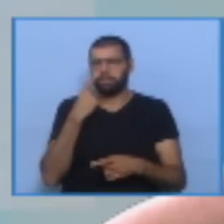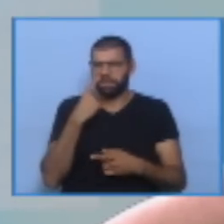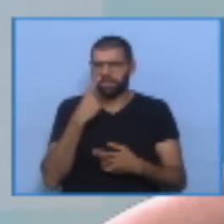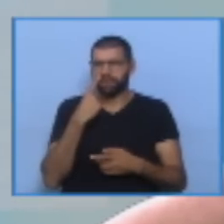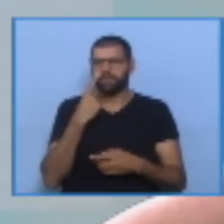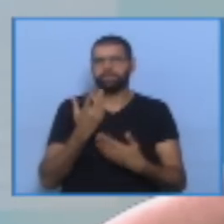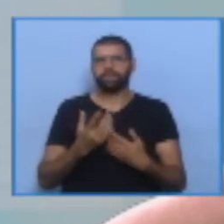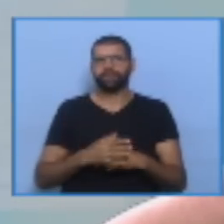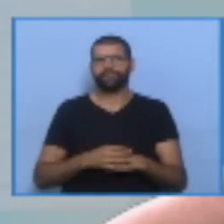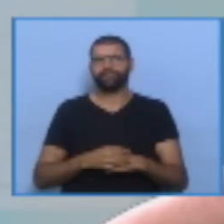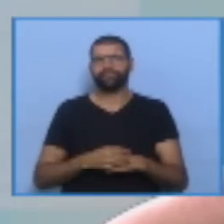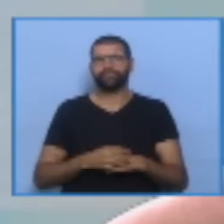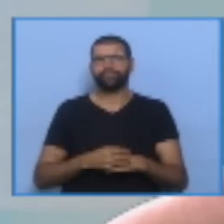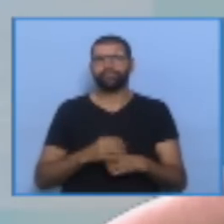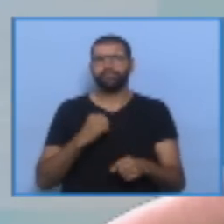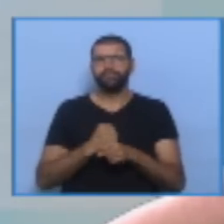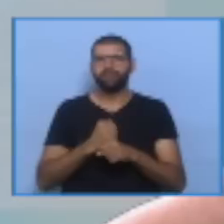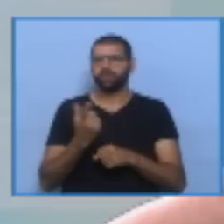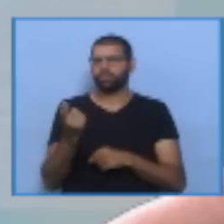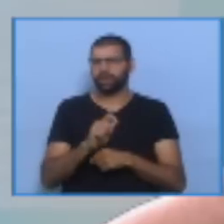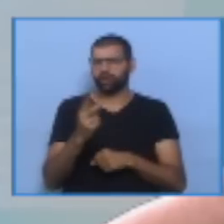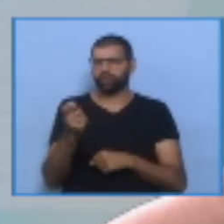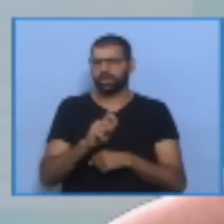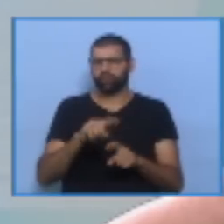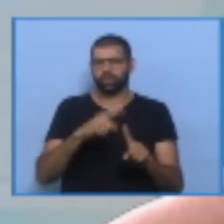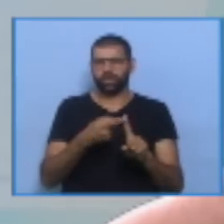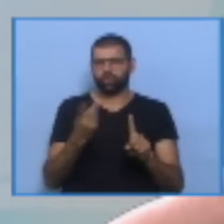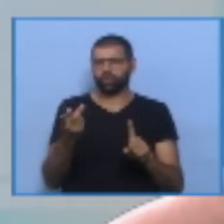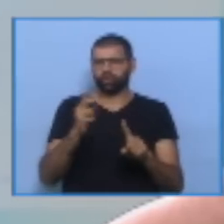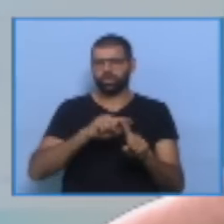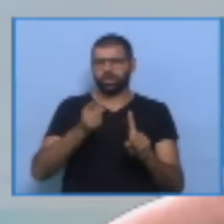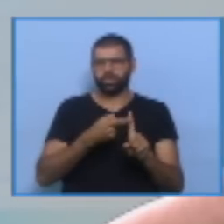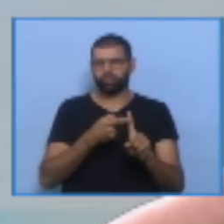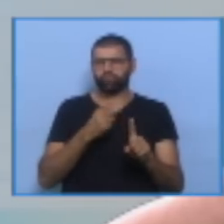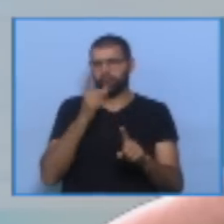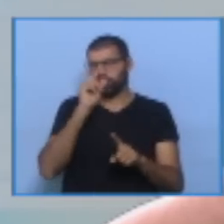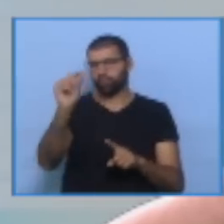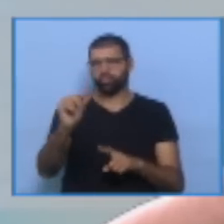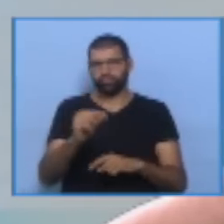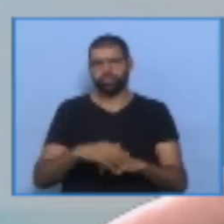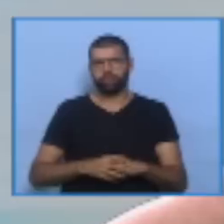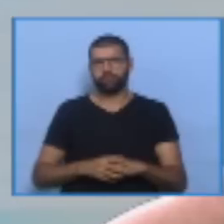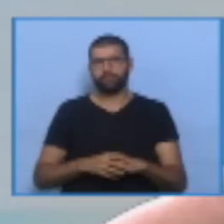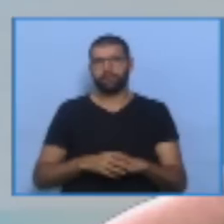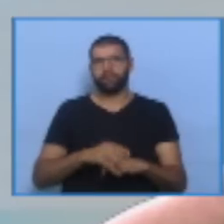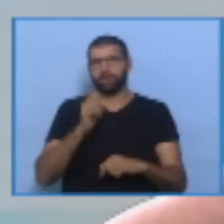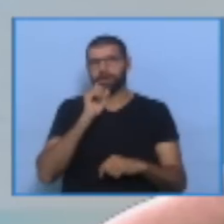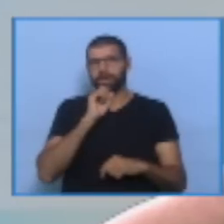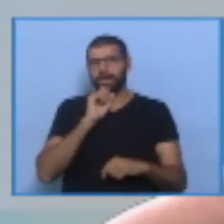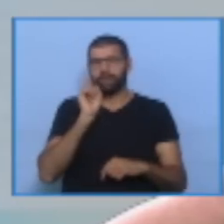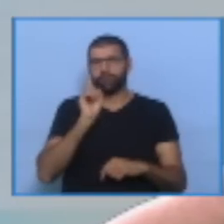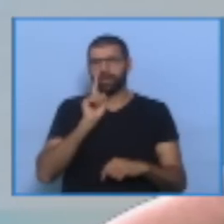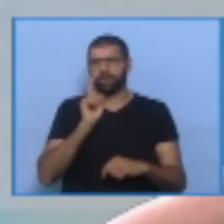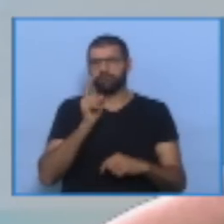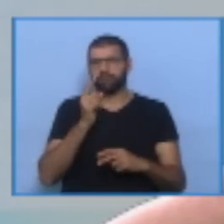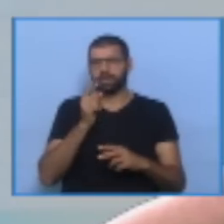fazem trabalhos de um mês, de dois, de um ano, 2 anos, longe, e se calhar importa descobrir